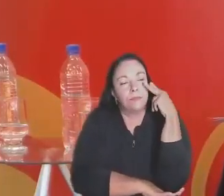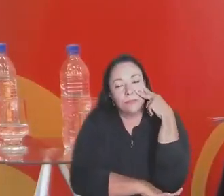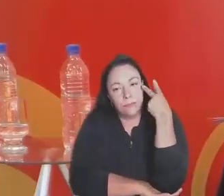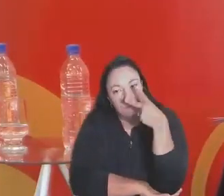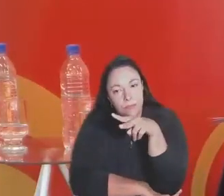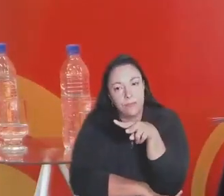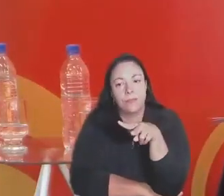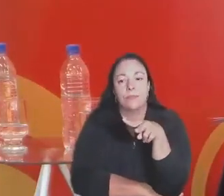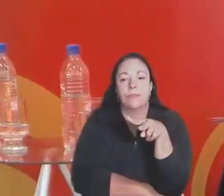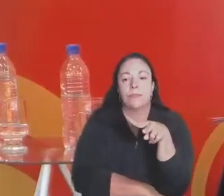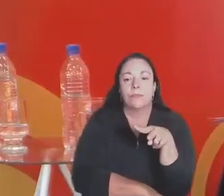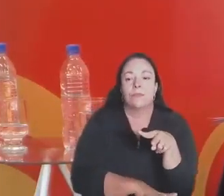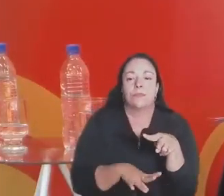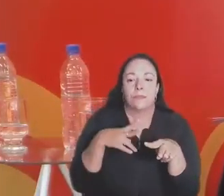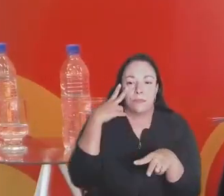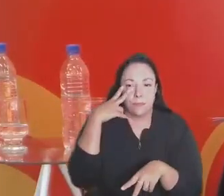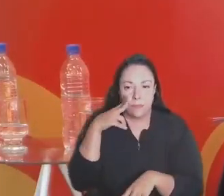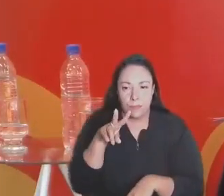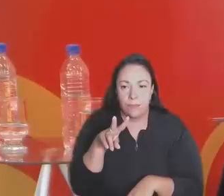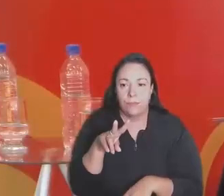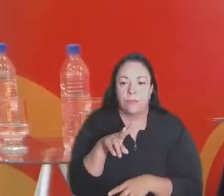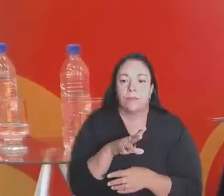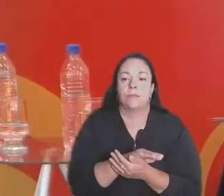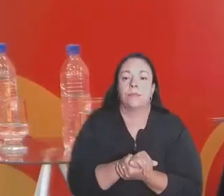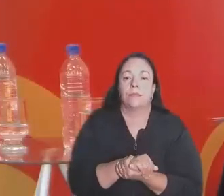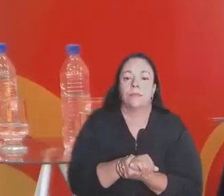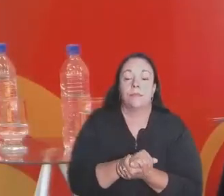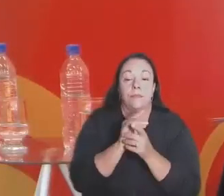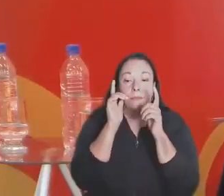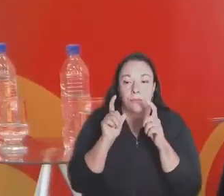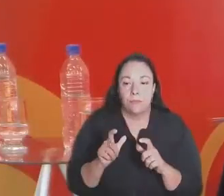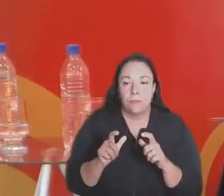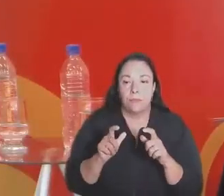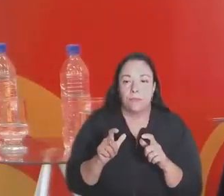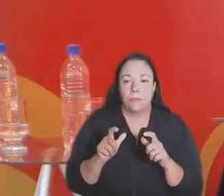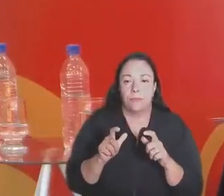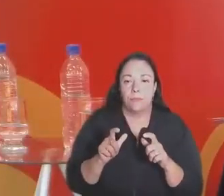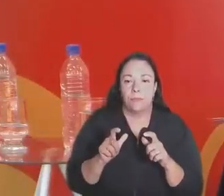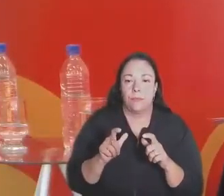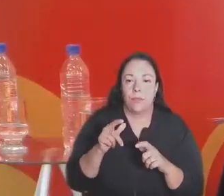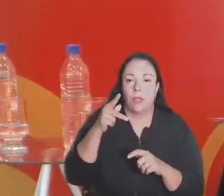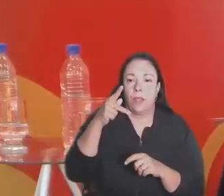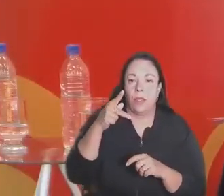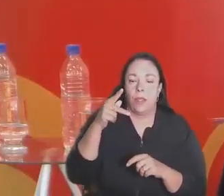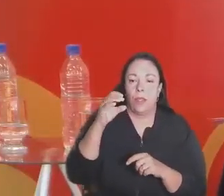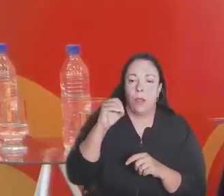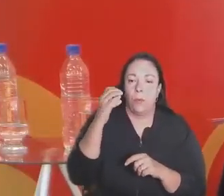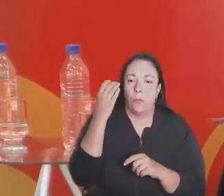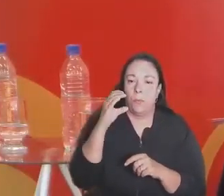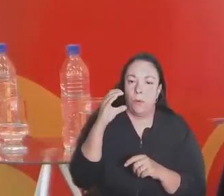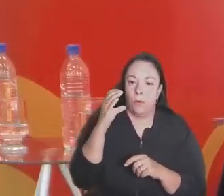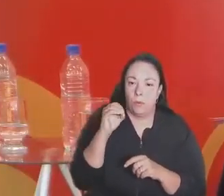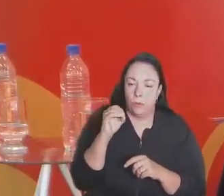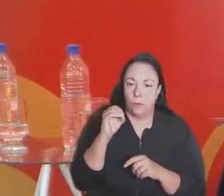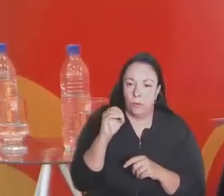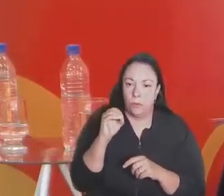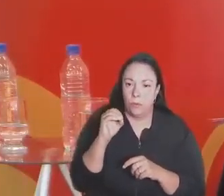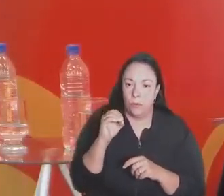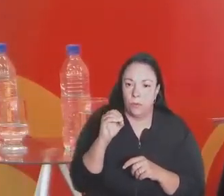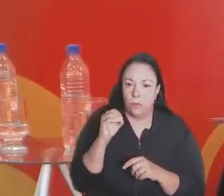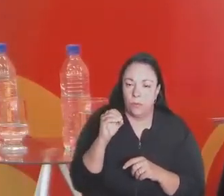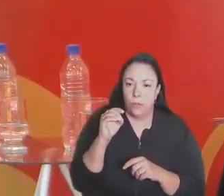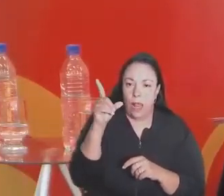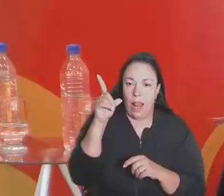é indescritível, né? Quando nós chegamos nesse lugar, que chama o Poço do Cervo, o Pantanal,